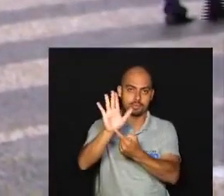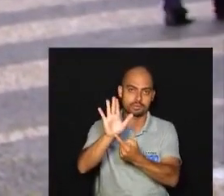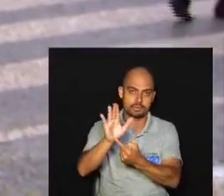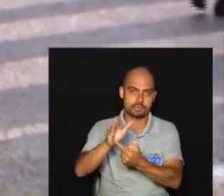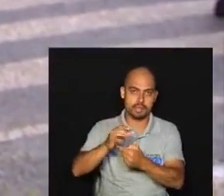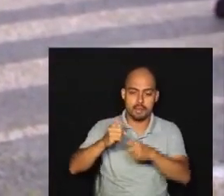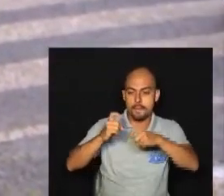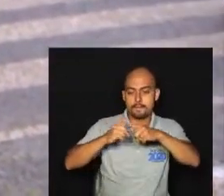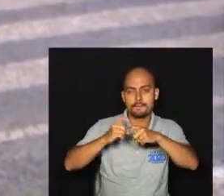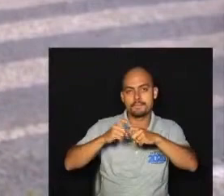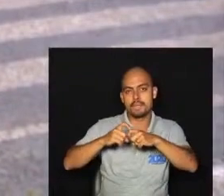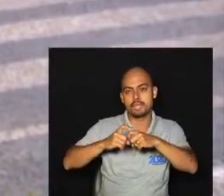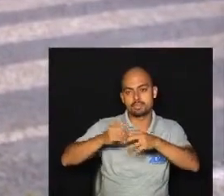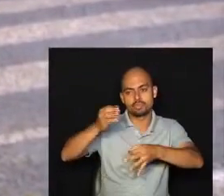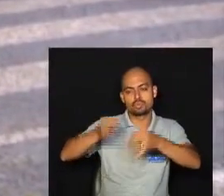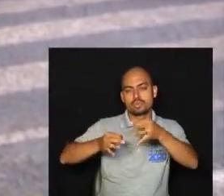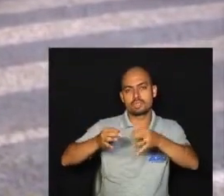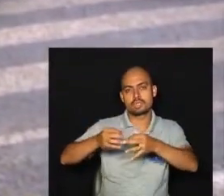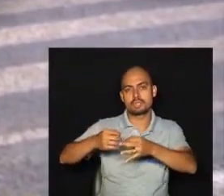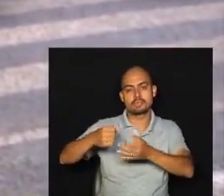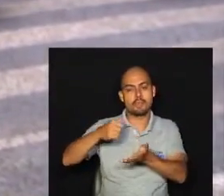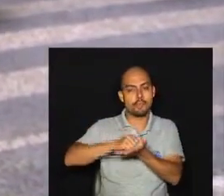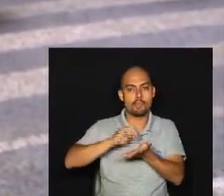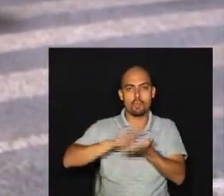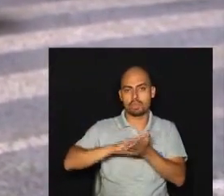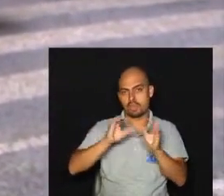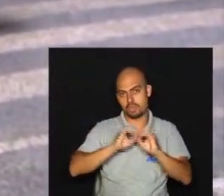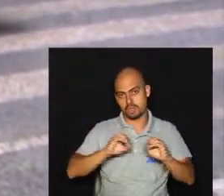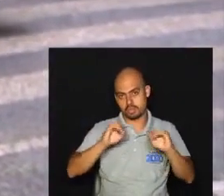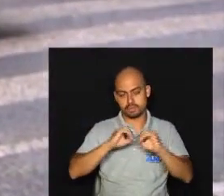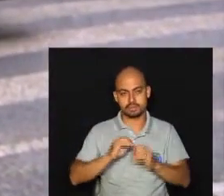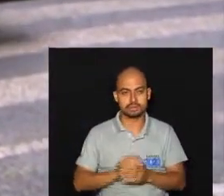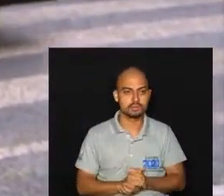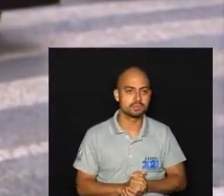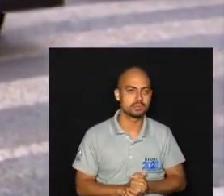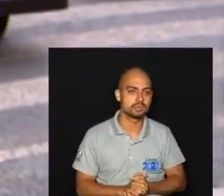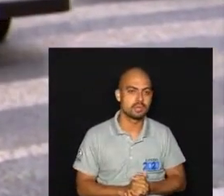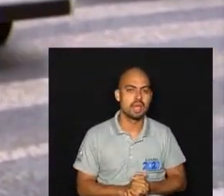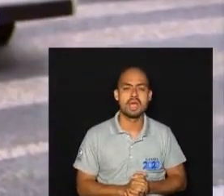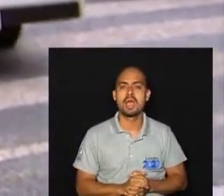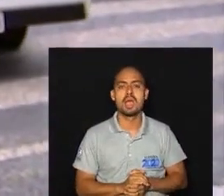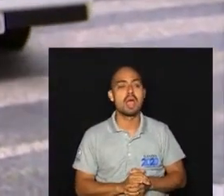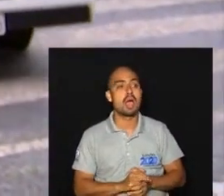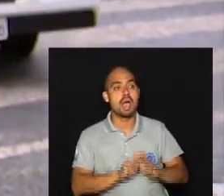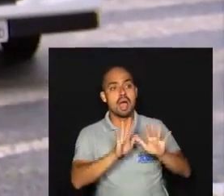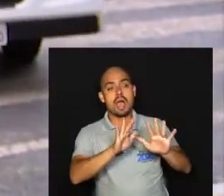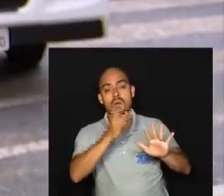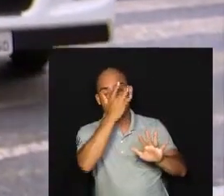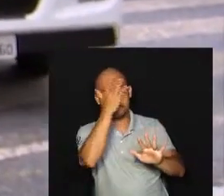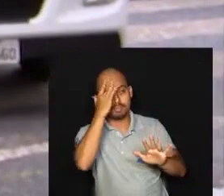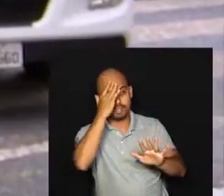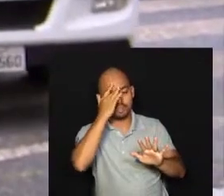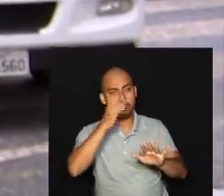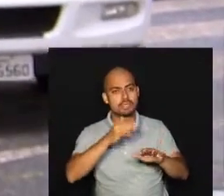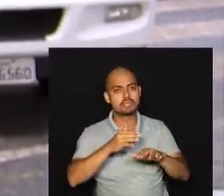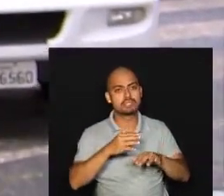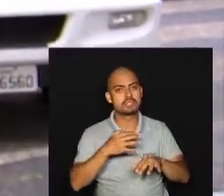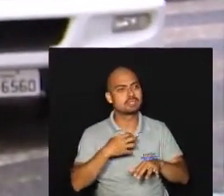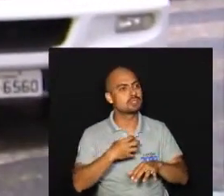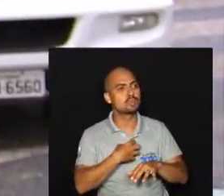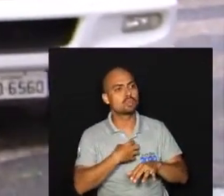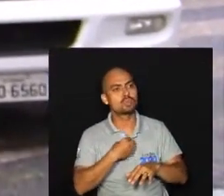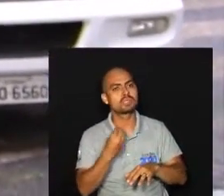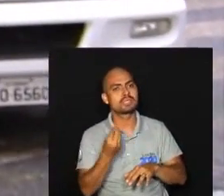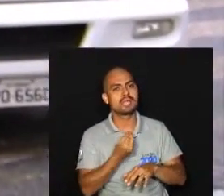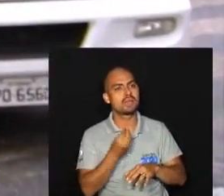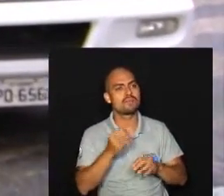o juiz, para que ele não sofra as penalidades de mesário faltoso, né? Agora, quem não tiver com nenhum sintoma, mesmo assim não conseguir votar,